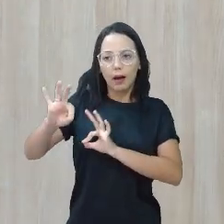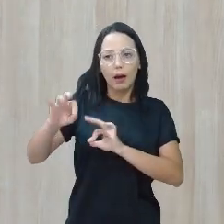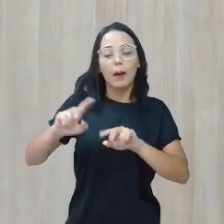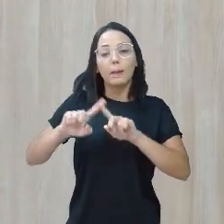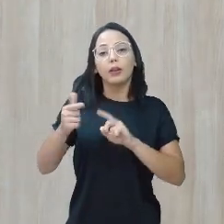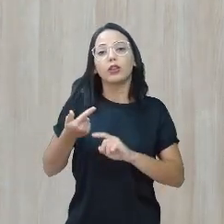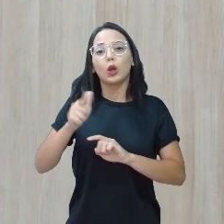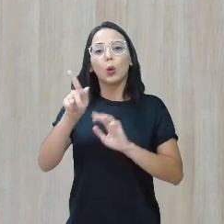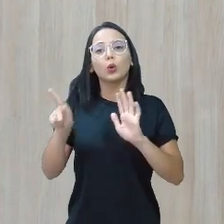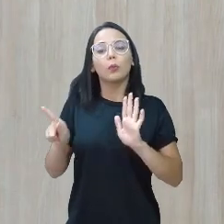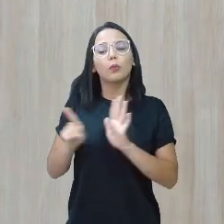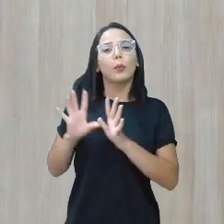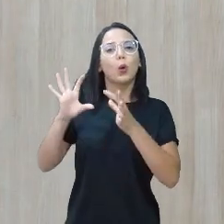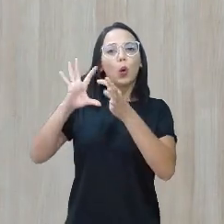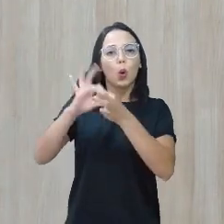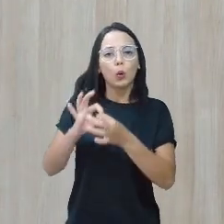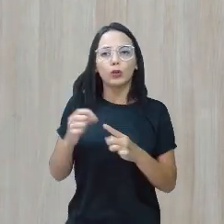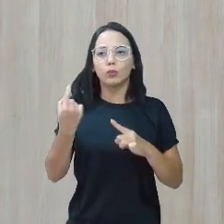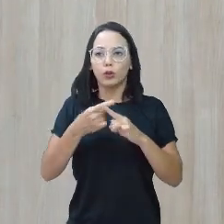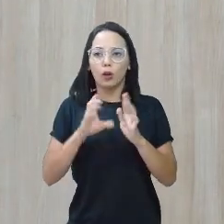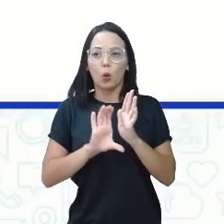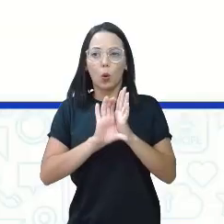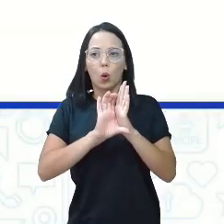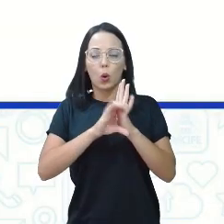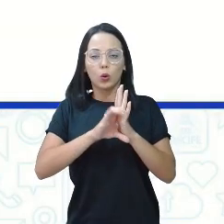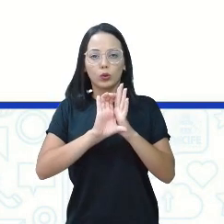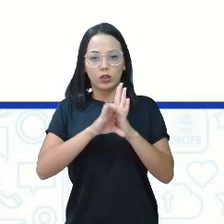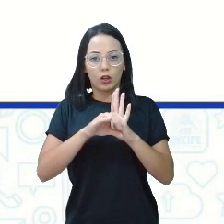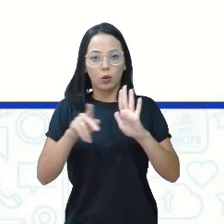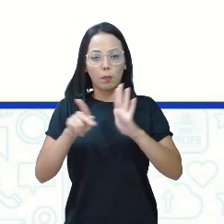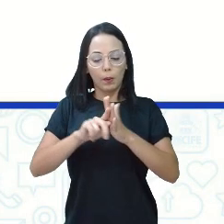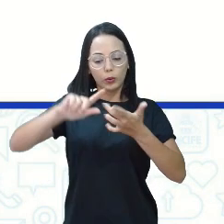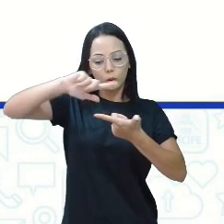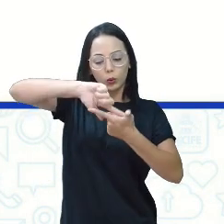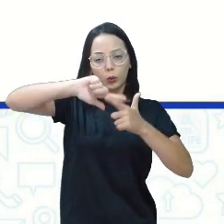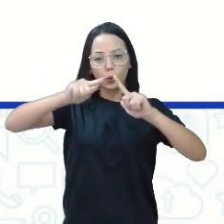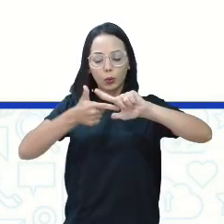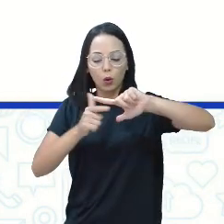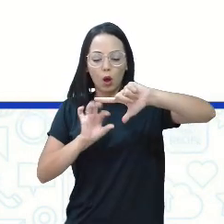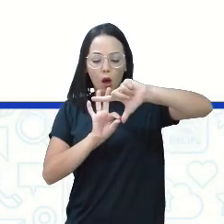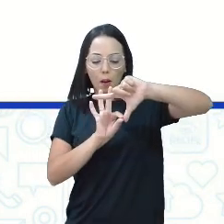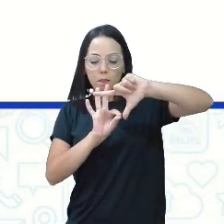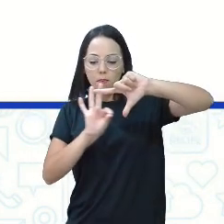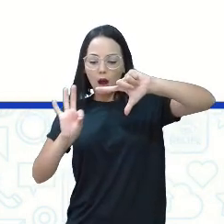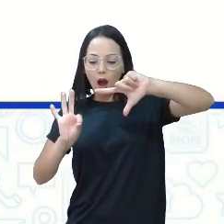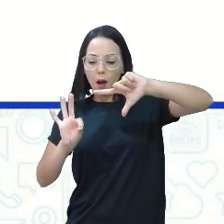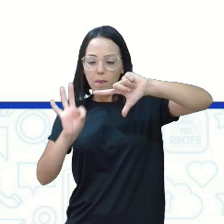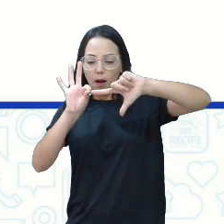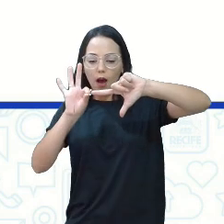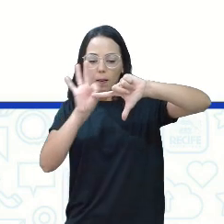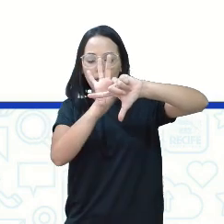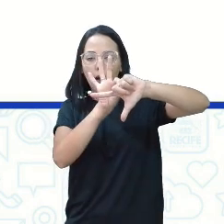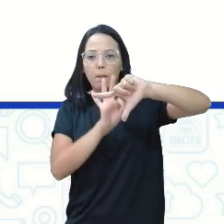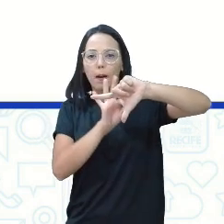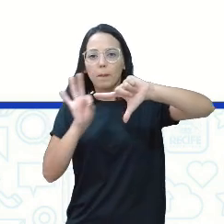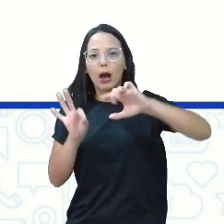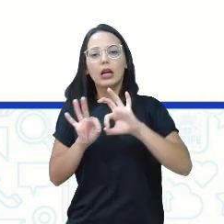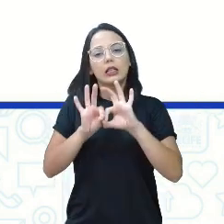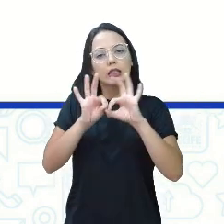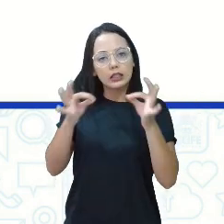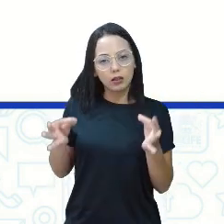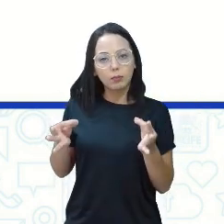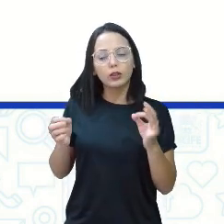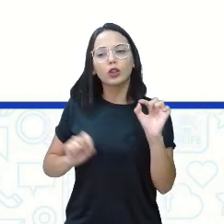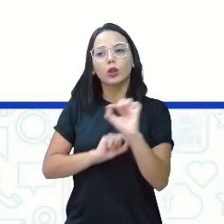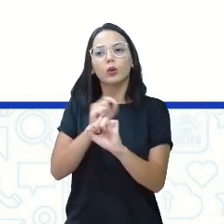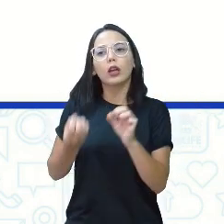né? A gente viu que a definição do perímetro de um polígono é o comprimento da linha poligonal simples e fechada